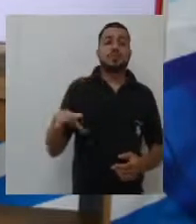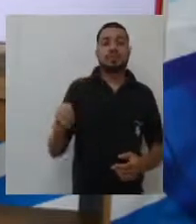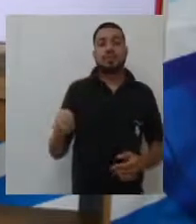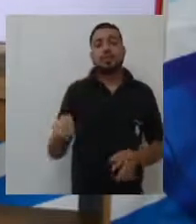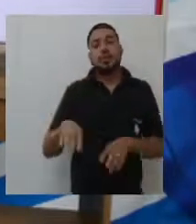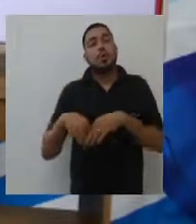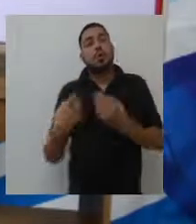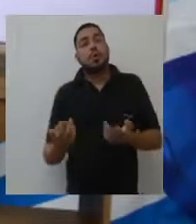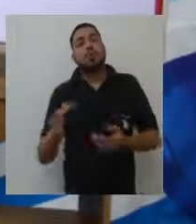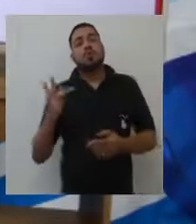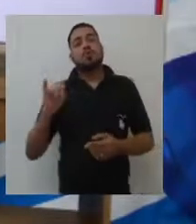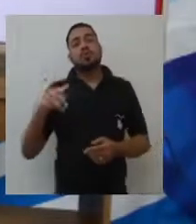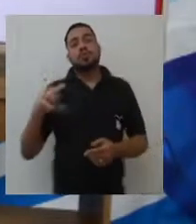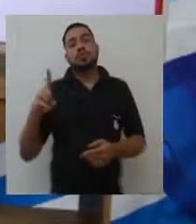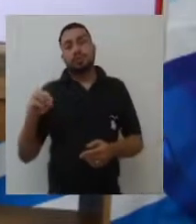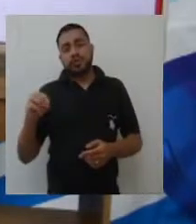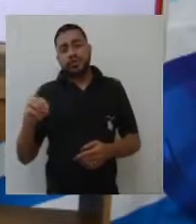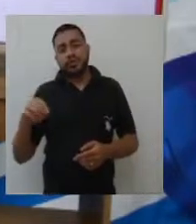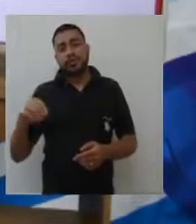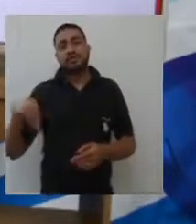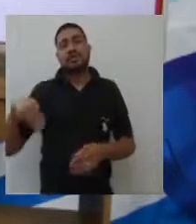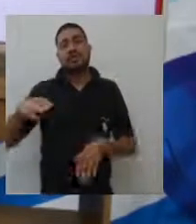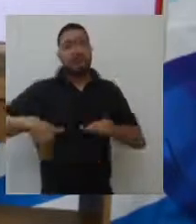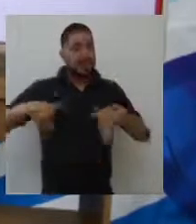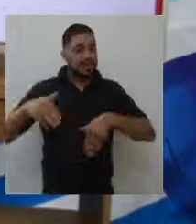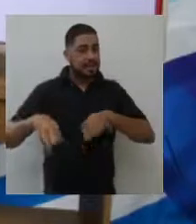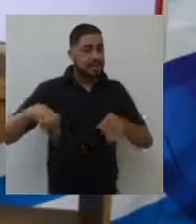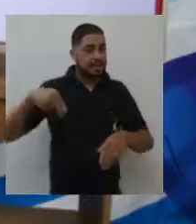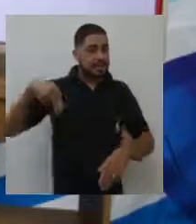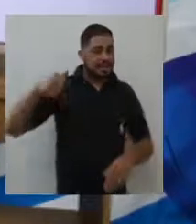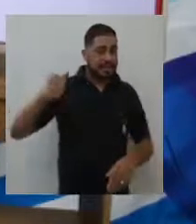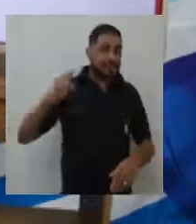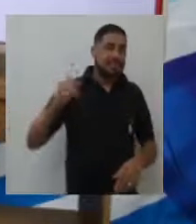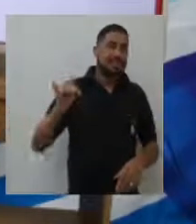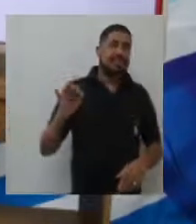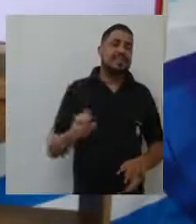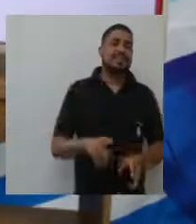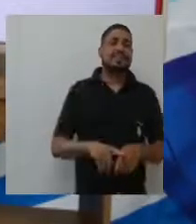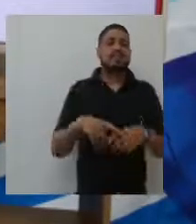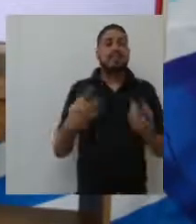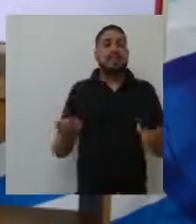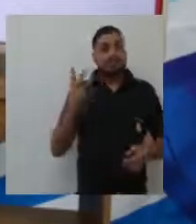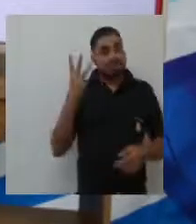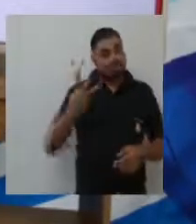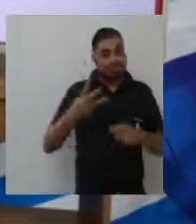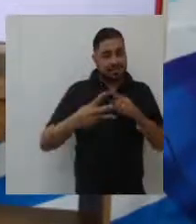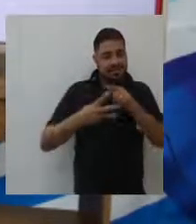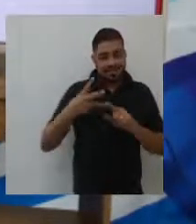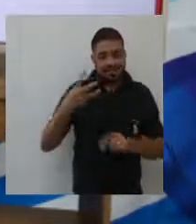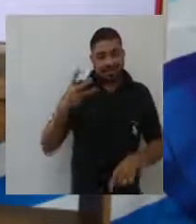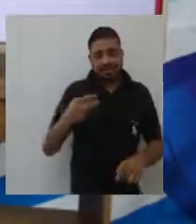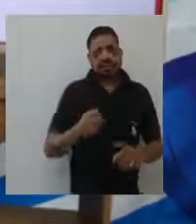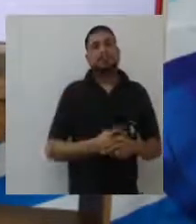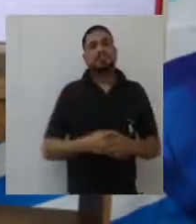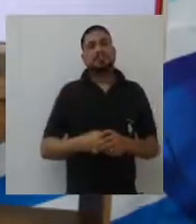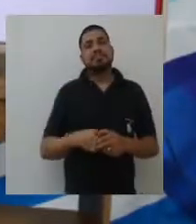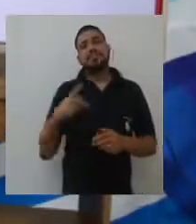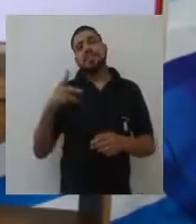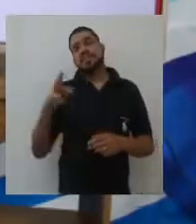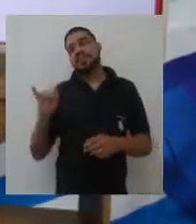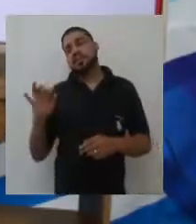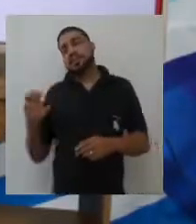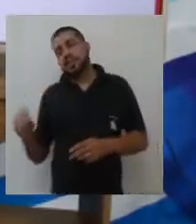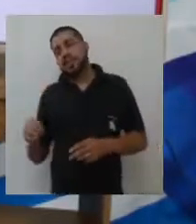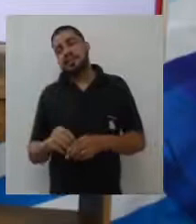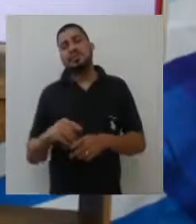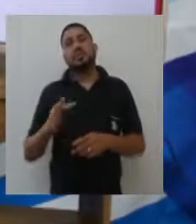nadante. Tá mais para fundo nadante, né? Nesse nosso exemplo. Mas essas três, tá? Precipitado, fundo